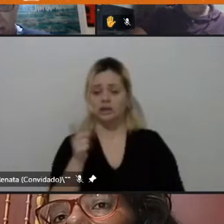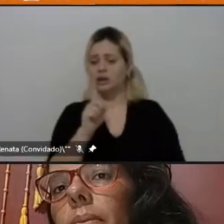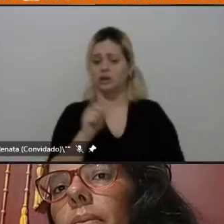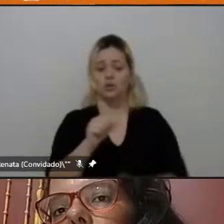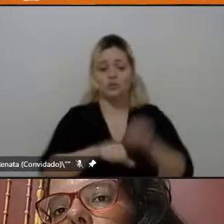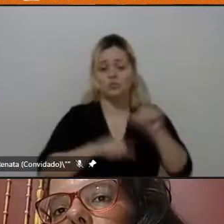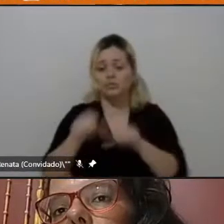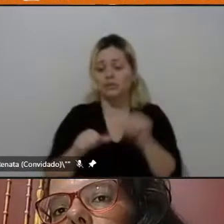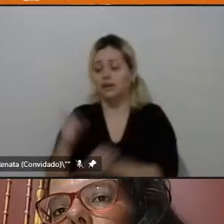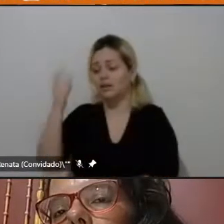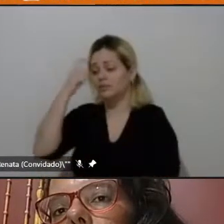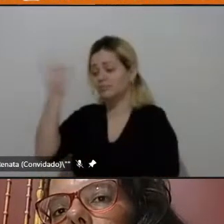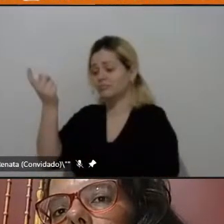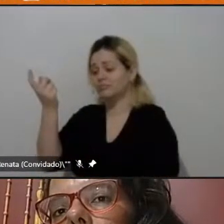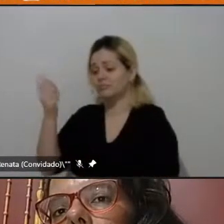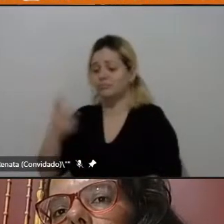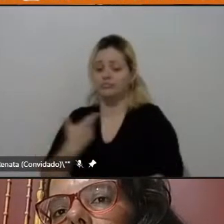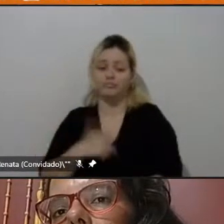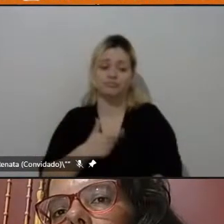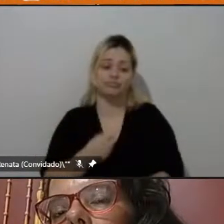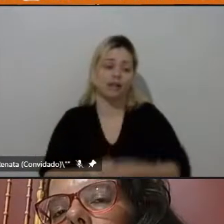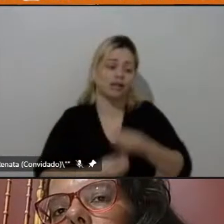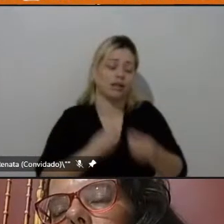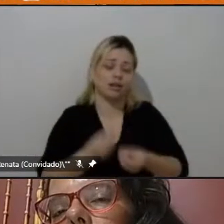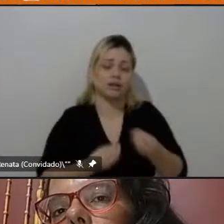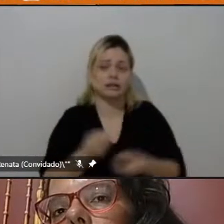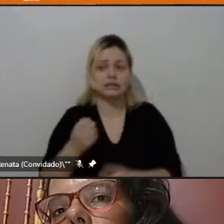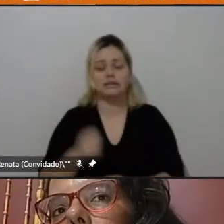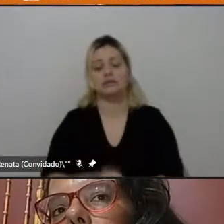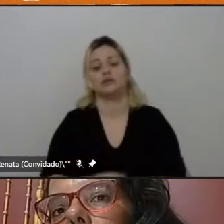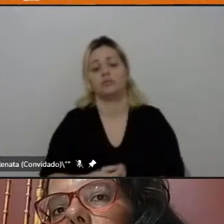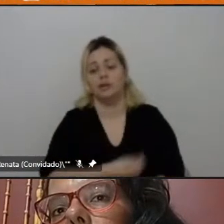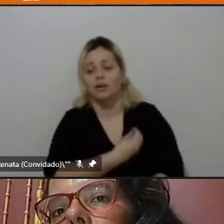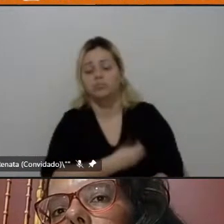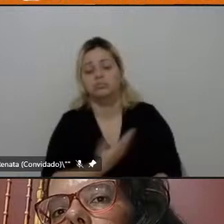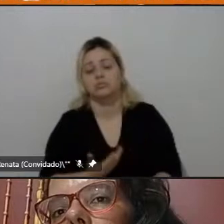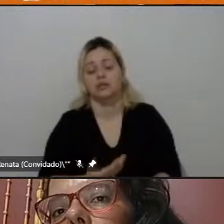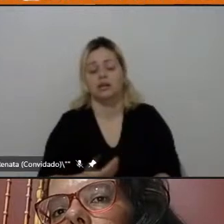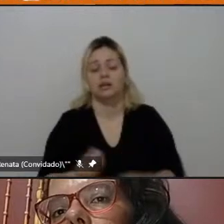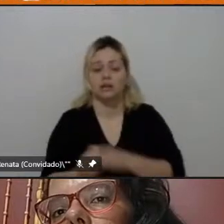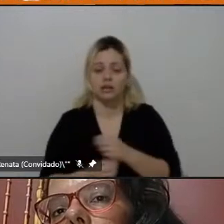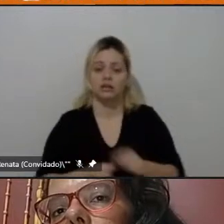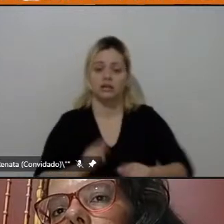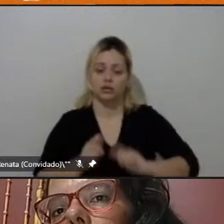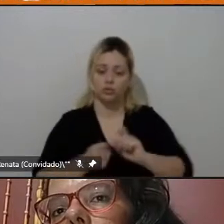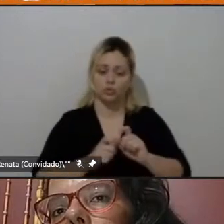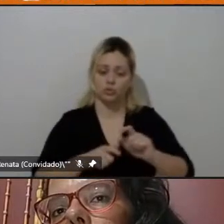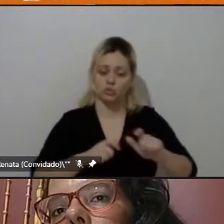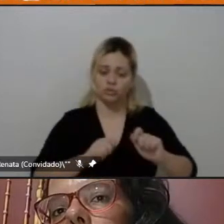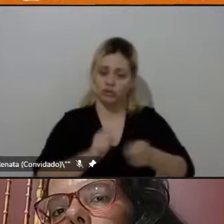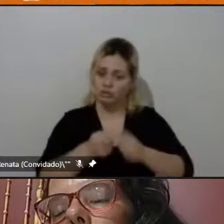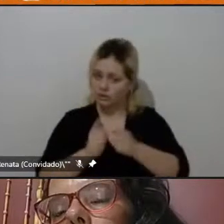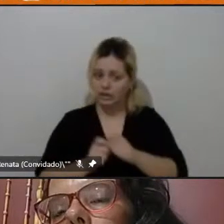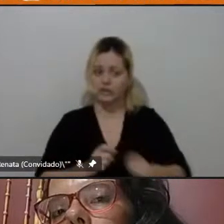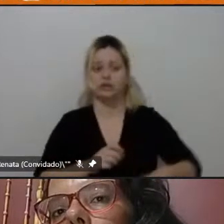né, não vai adiantar muito, né, a lógica de existência, da gestão. Então, é uma rearticulação dessa lógica.